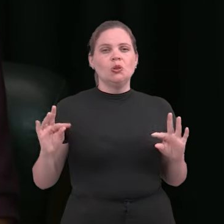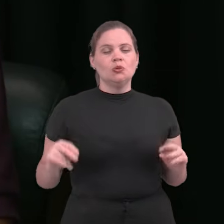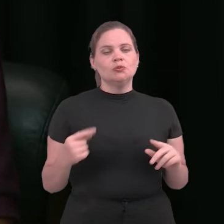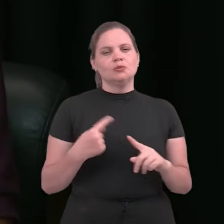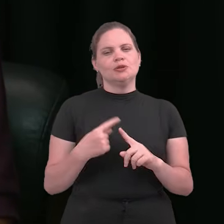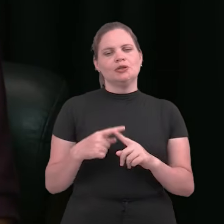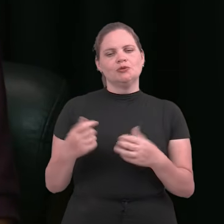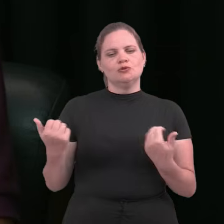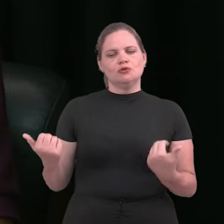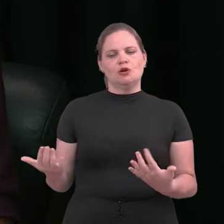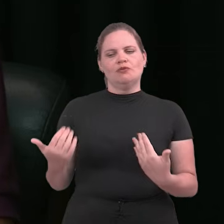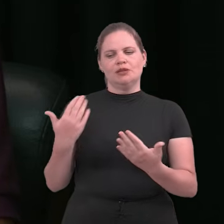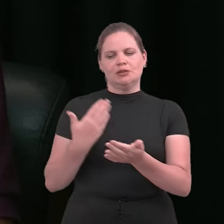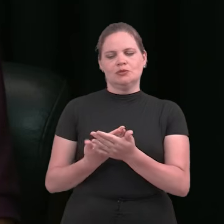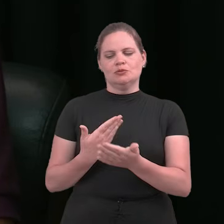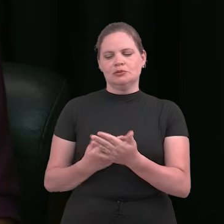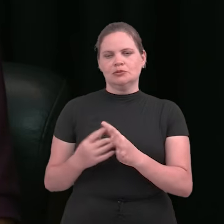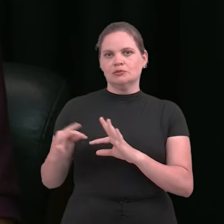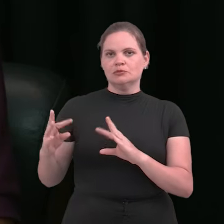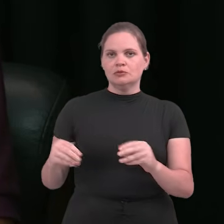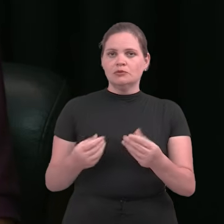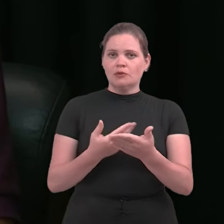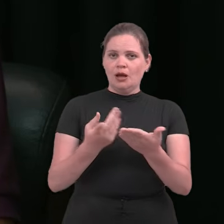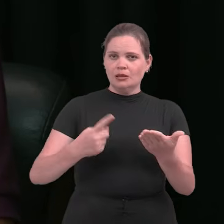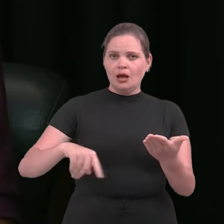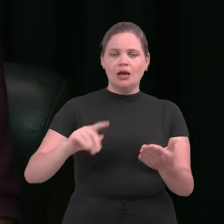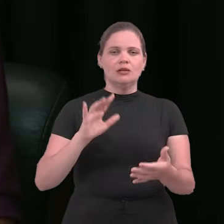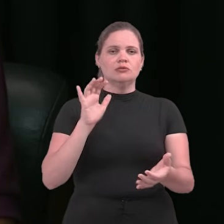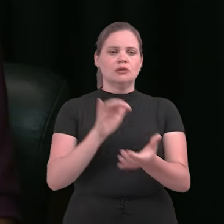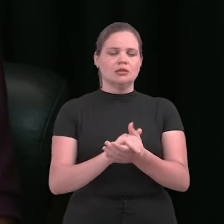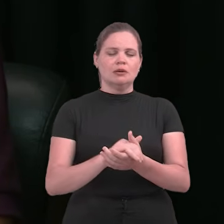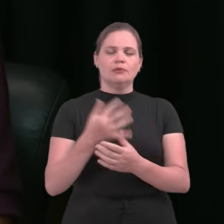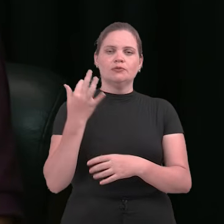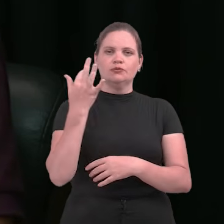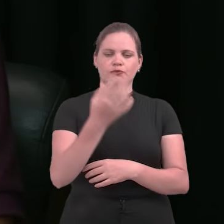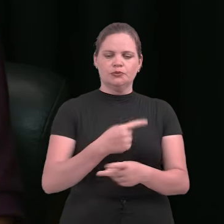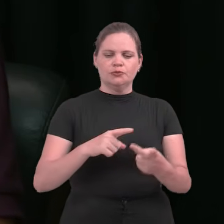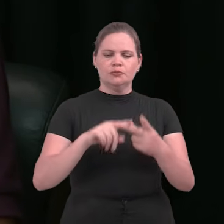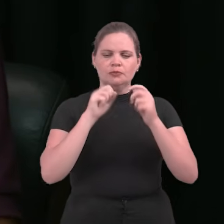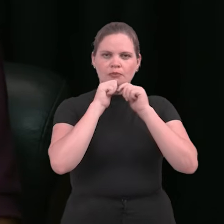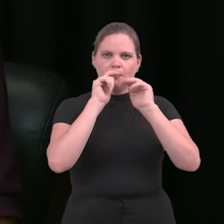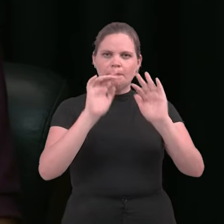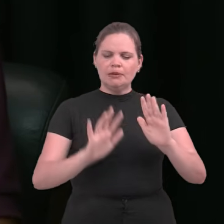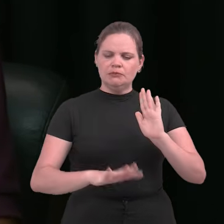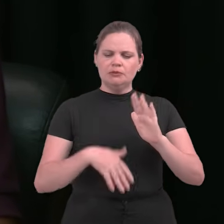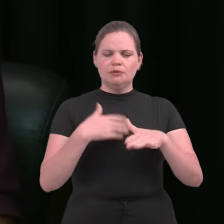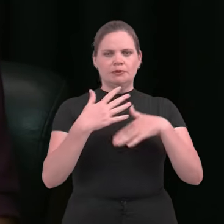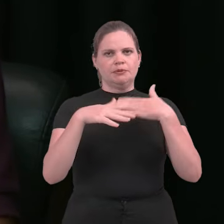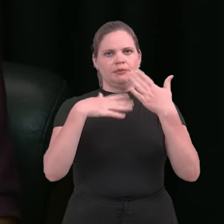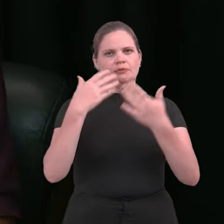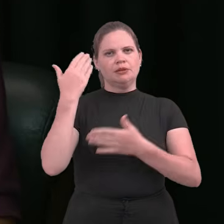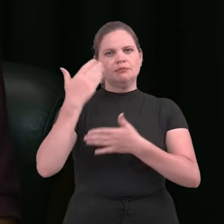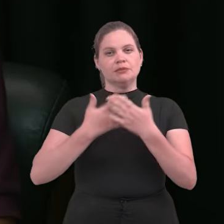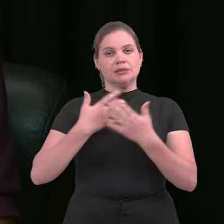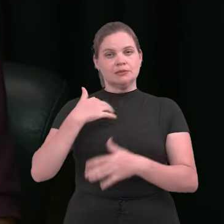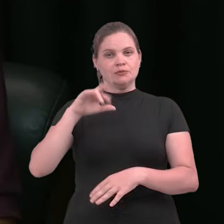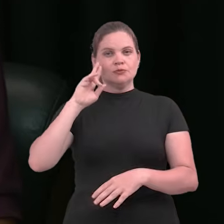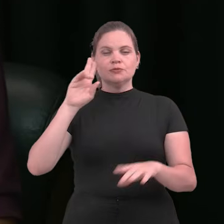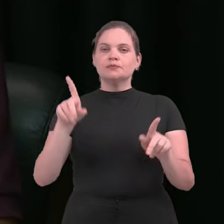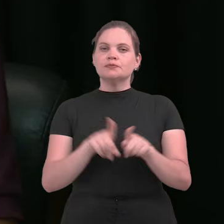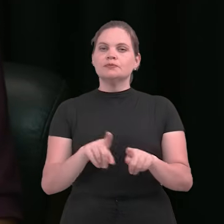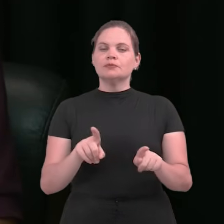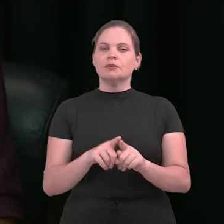Senhor vai acrescentar a família, vai acrescentar uma bênção no crescimento na presença do Senhor, porque